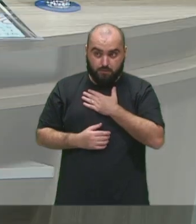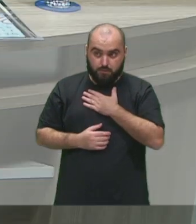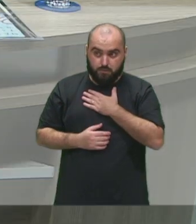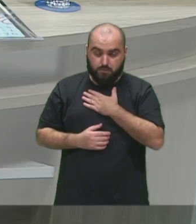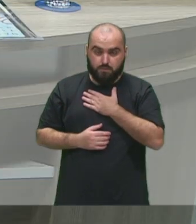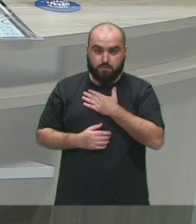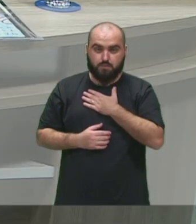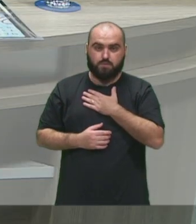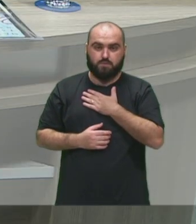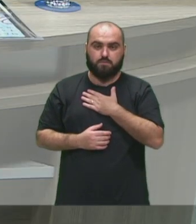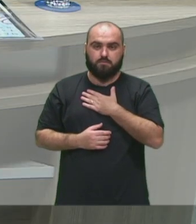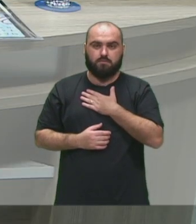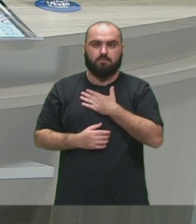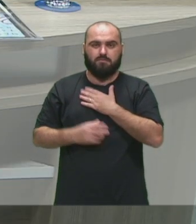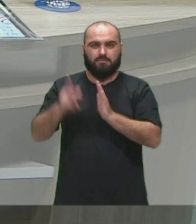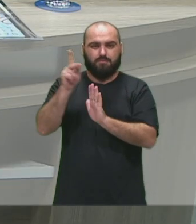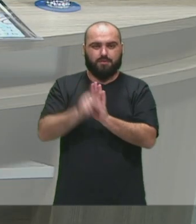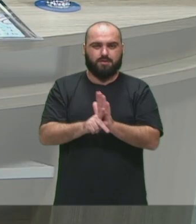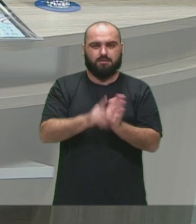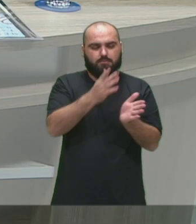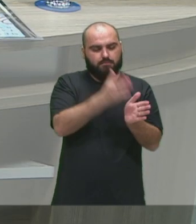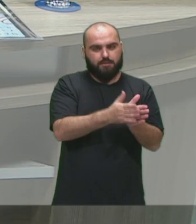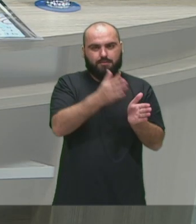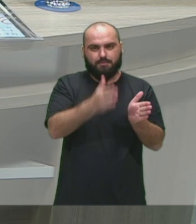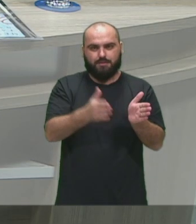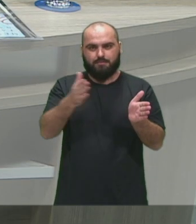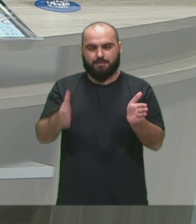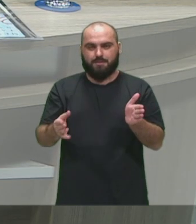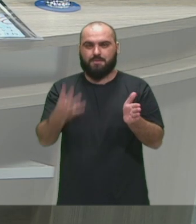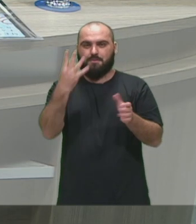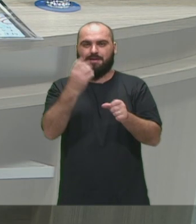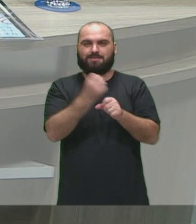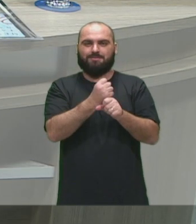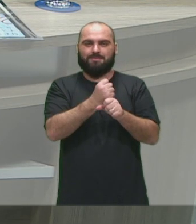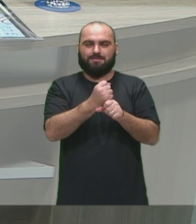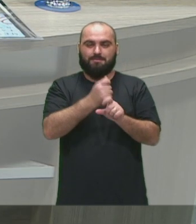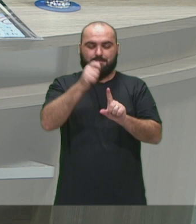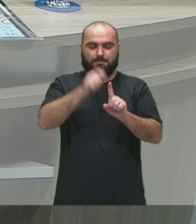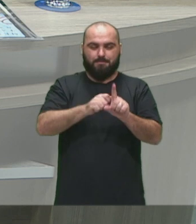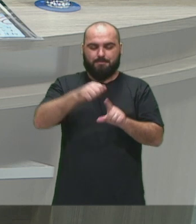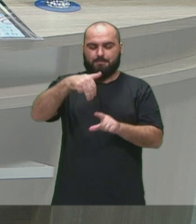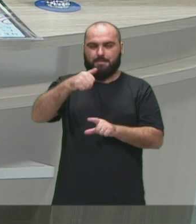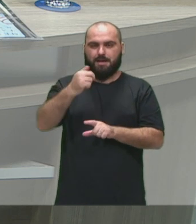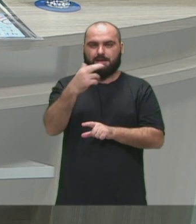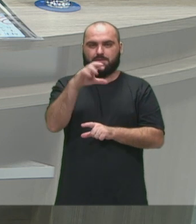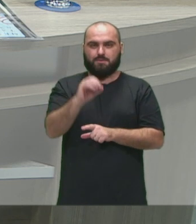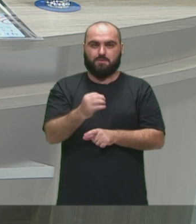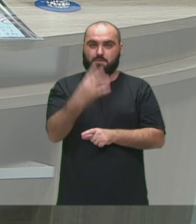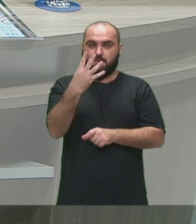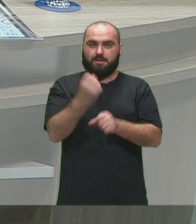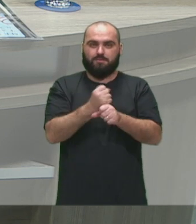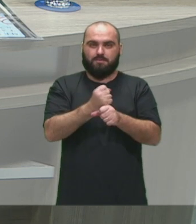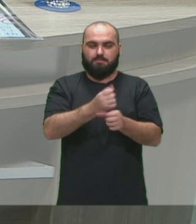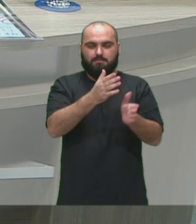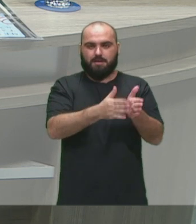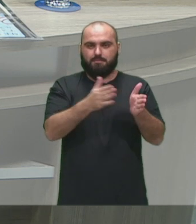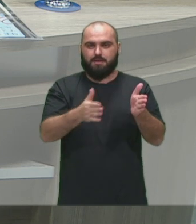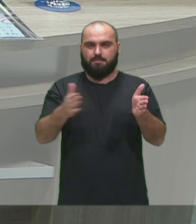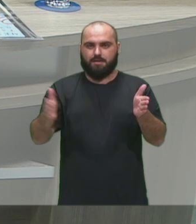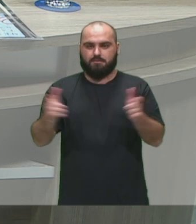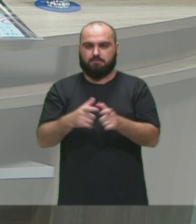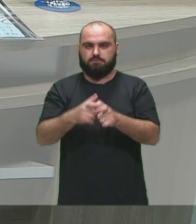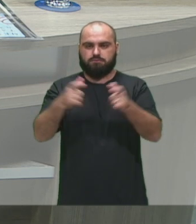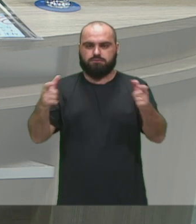vários estágios, porque são 4 anos, e agora em mês de março fez 4 anos que a gente está circulando com ele, então ele está